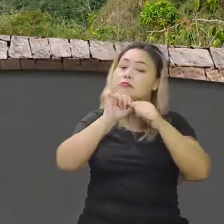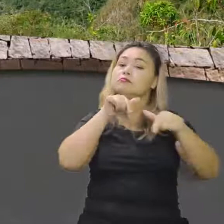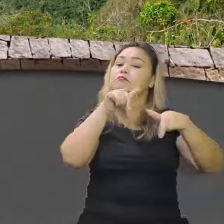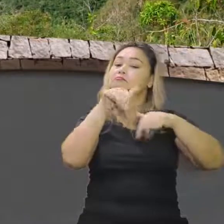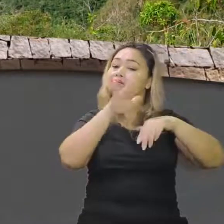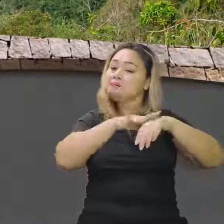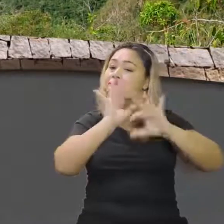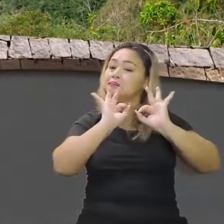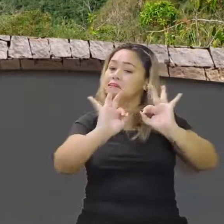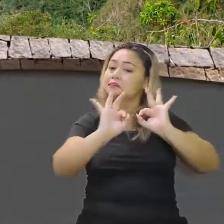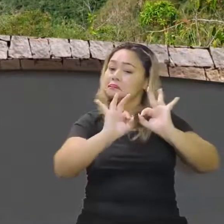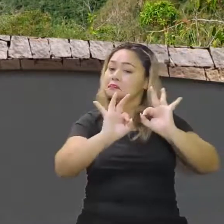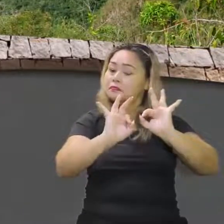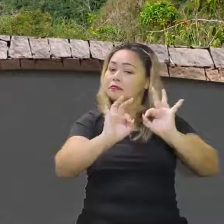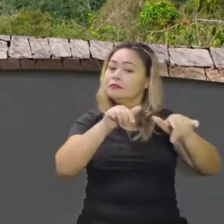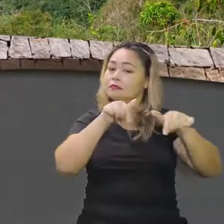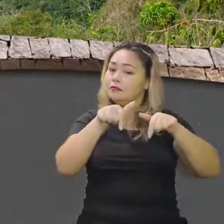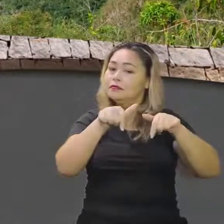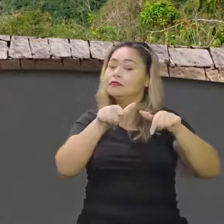qualificada.